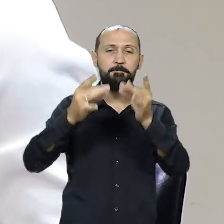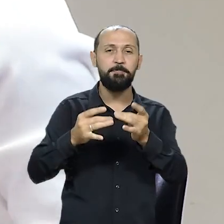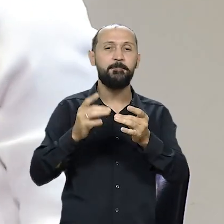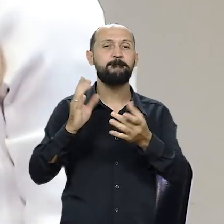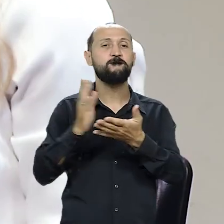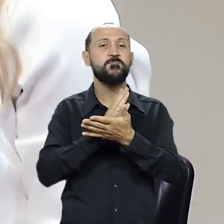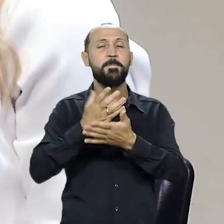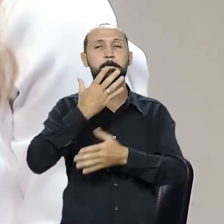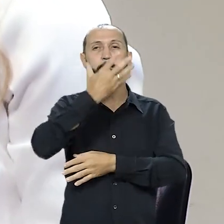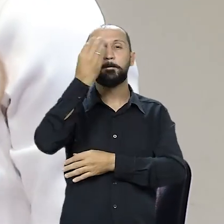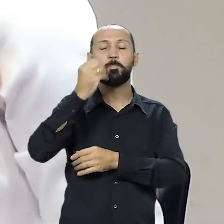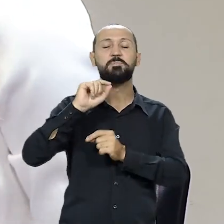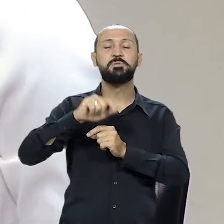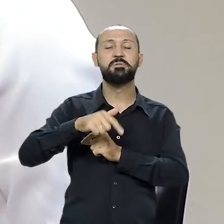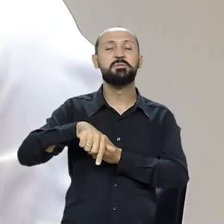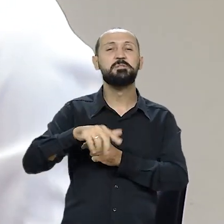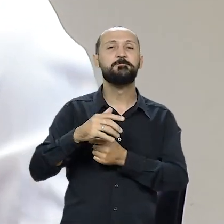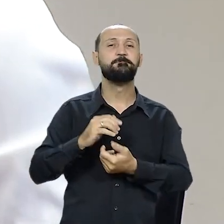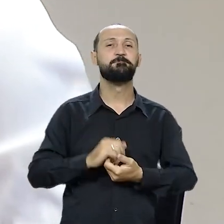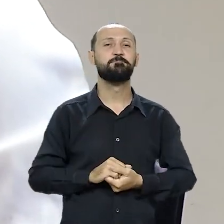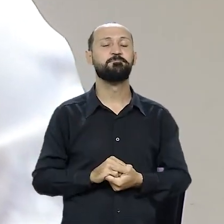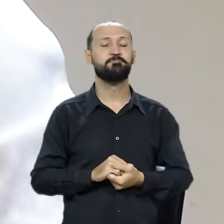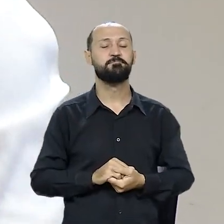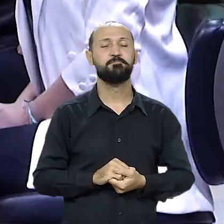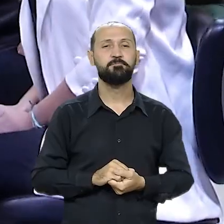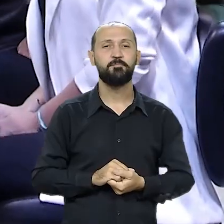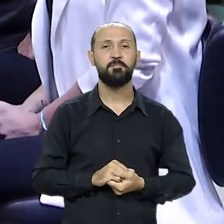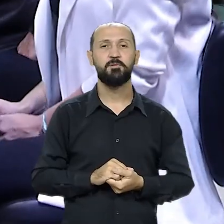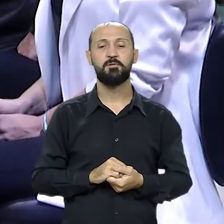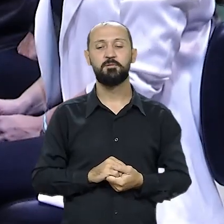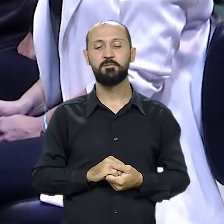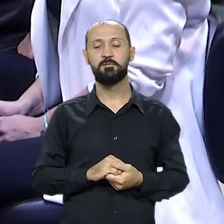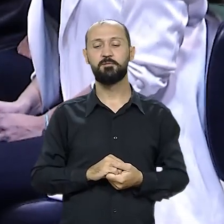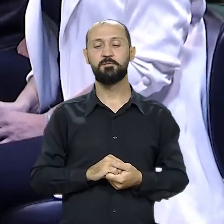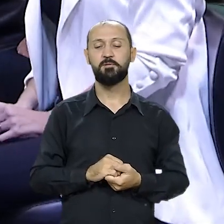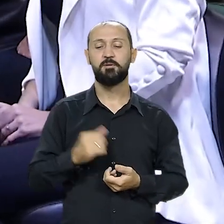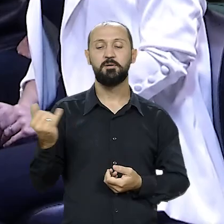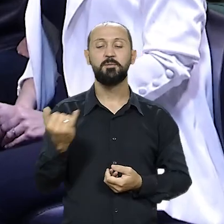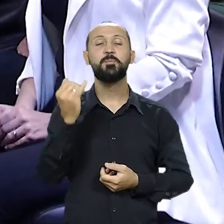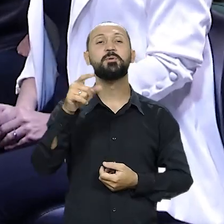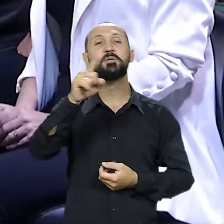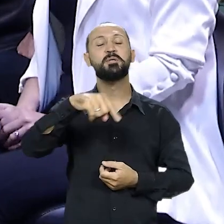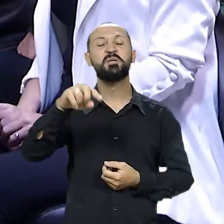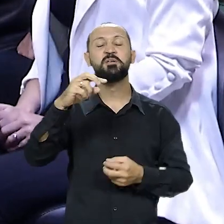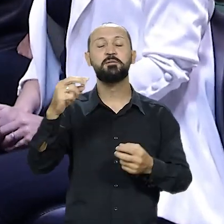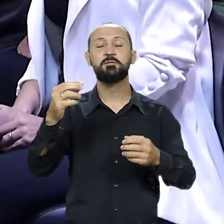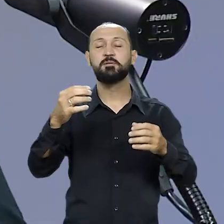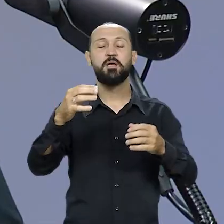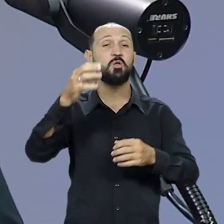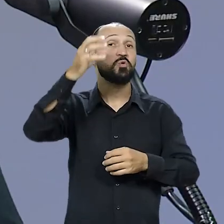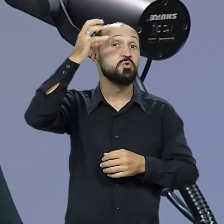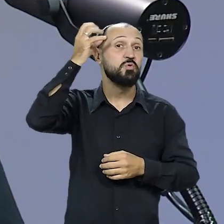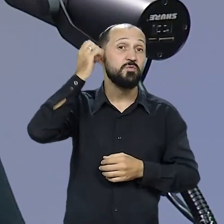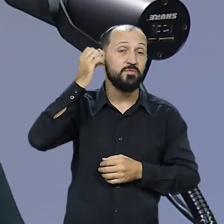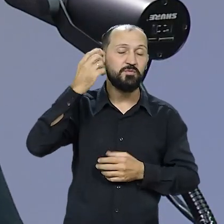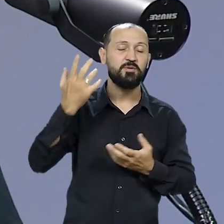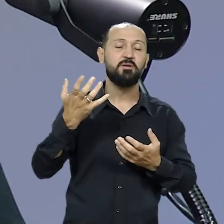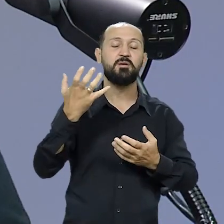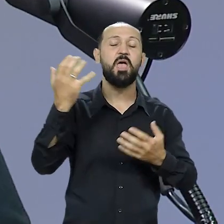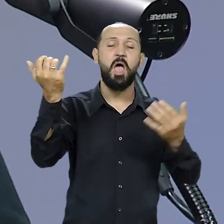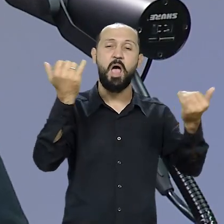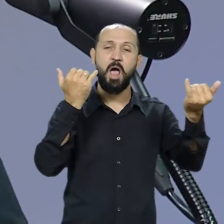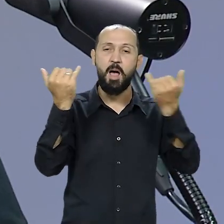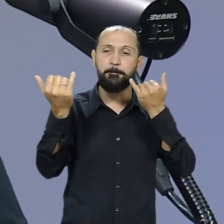talvez não tenha falado aqui? É importante, todos aqueles que nos ouvem, querem ter mais